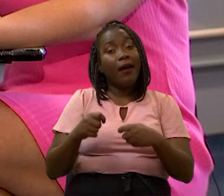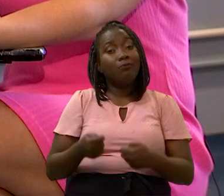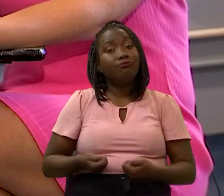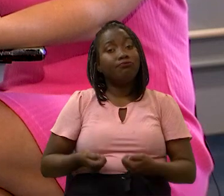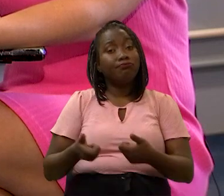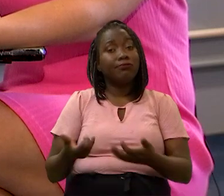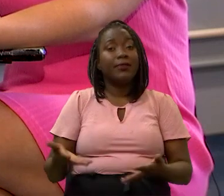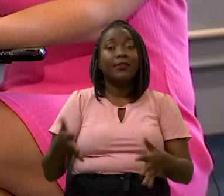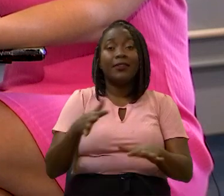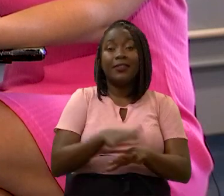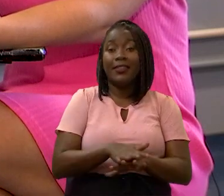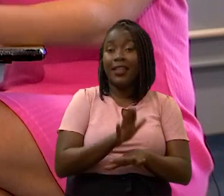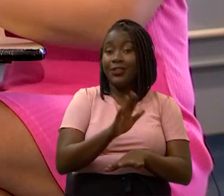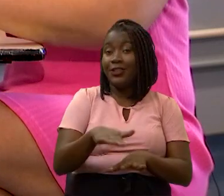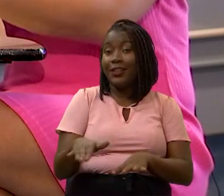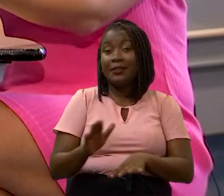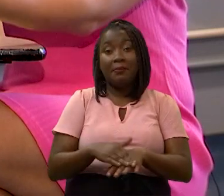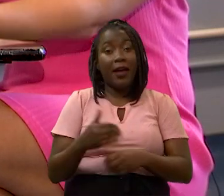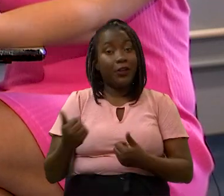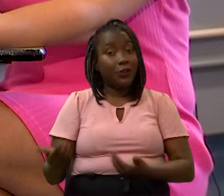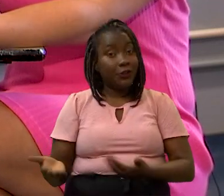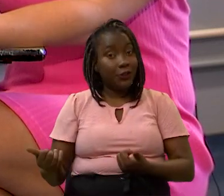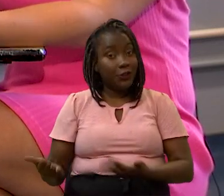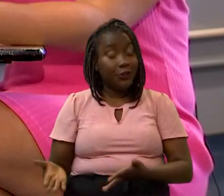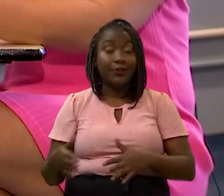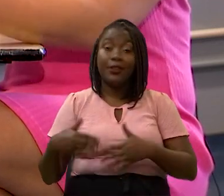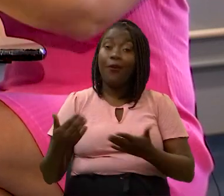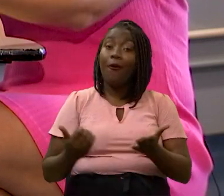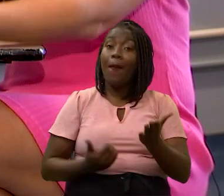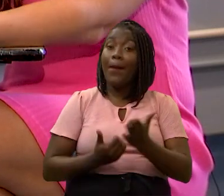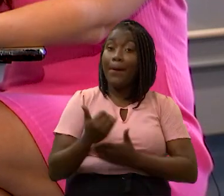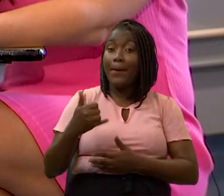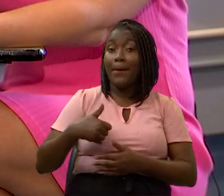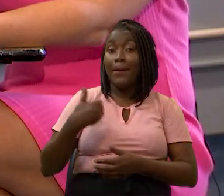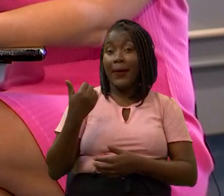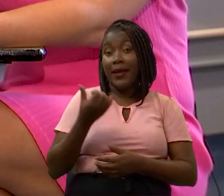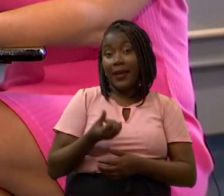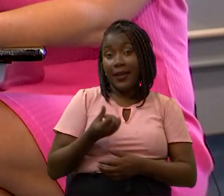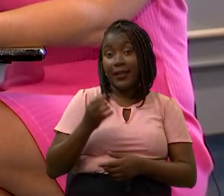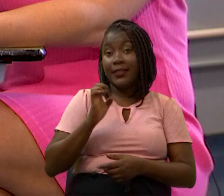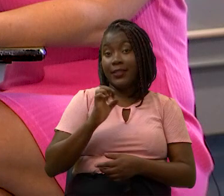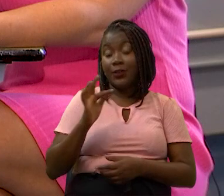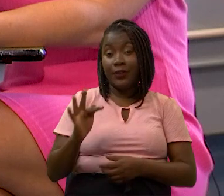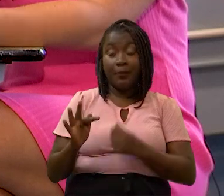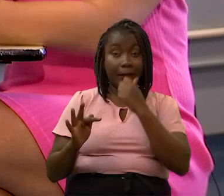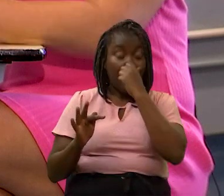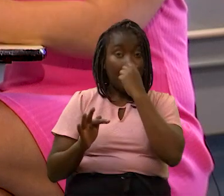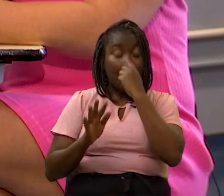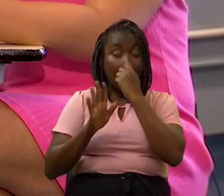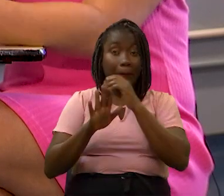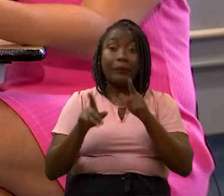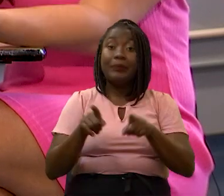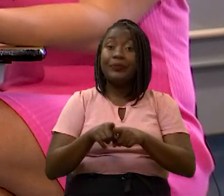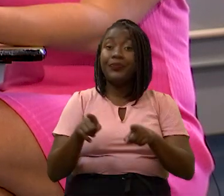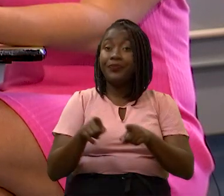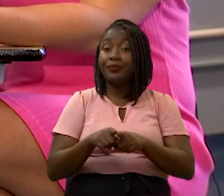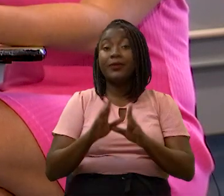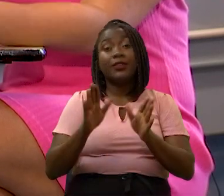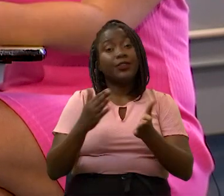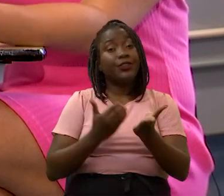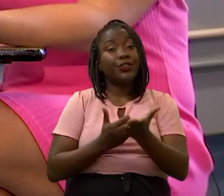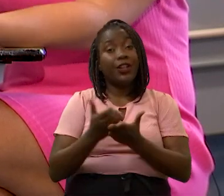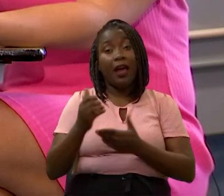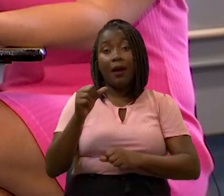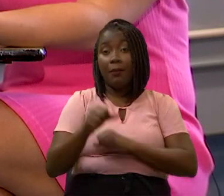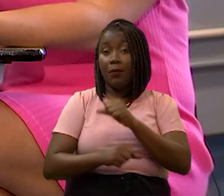é possibilitada a inserção das crianças mais novas. Então, a gente começa com 6 anos o ensino fundamental. No entanto, também,